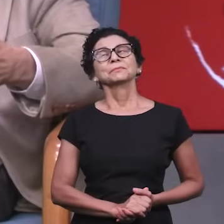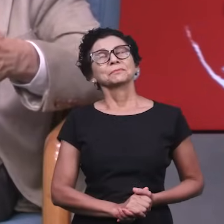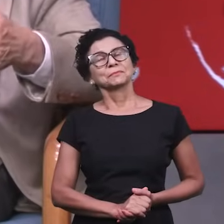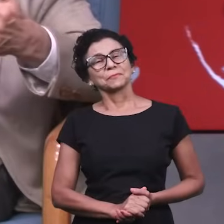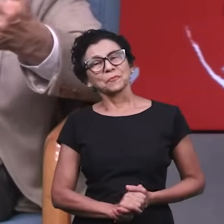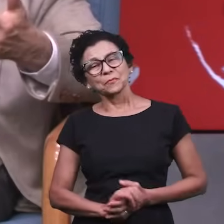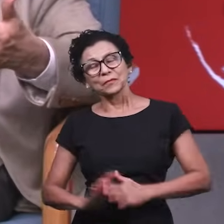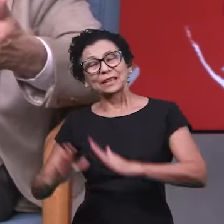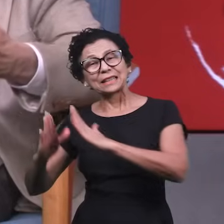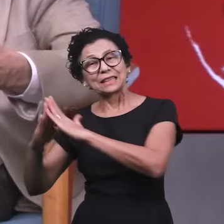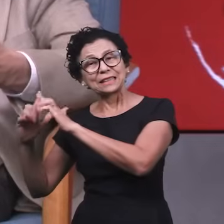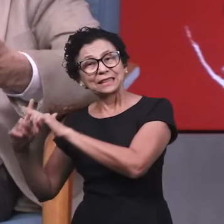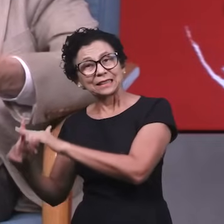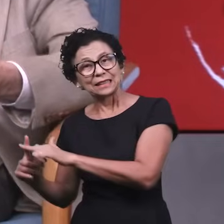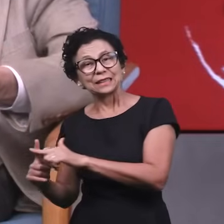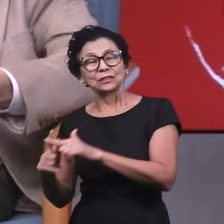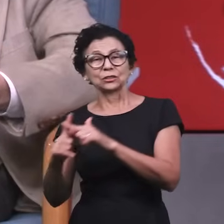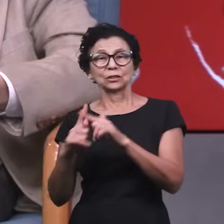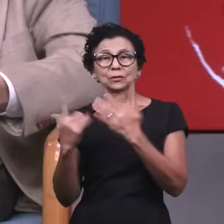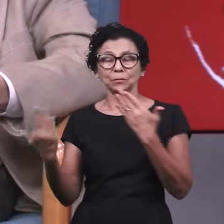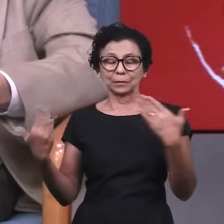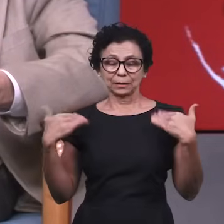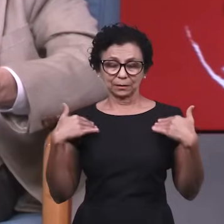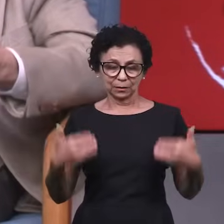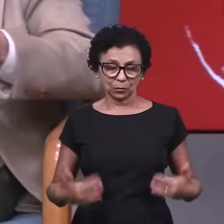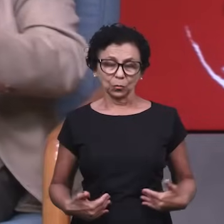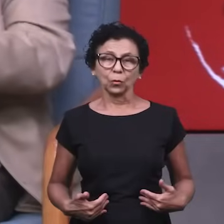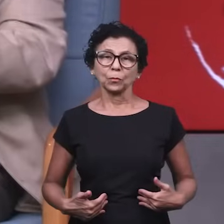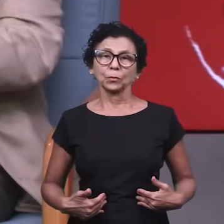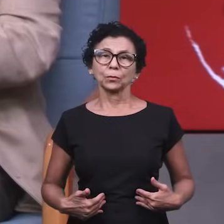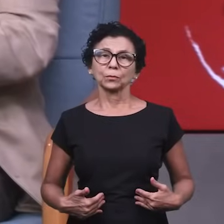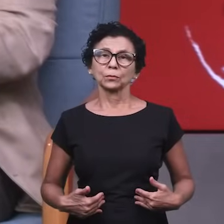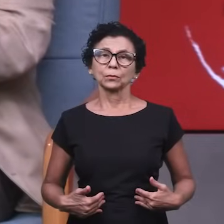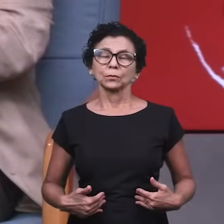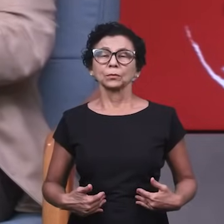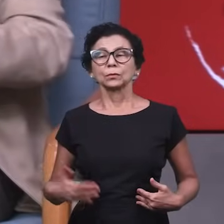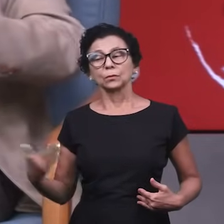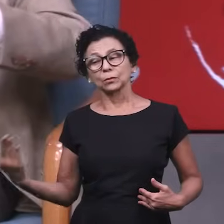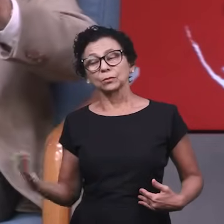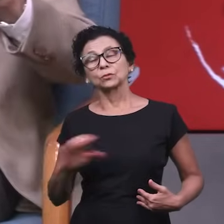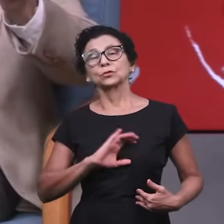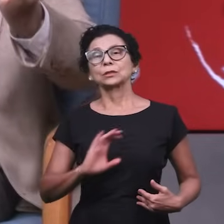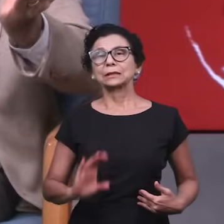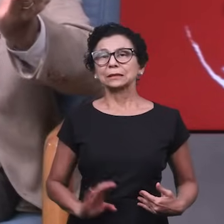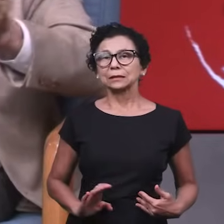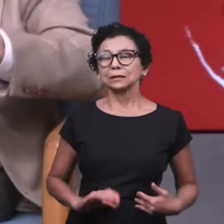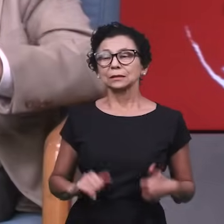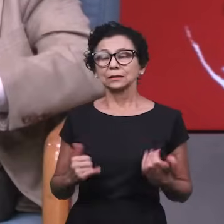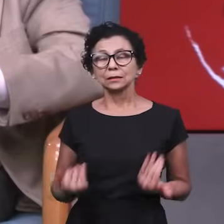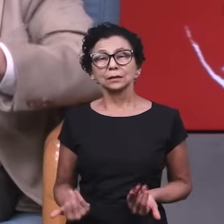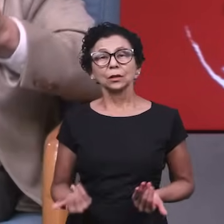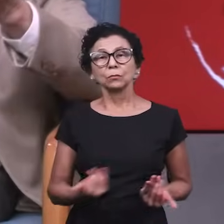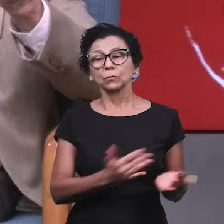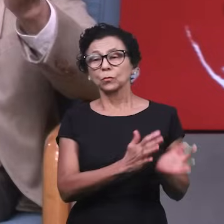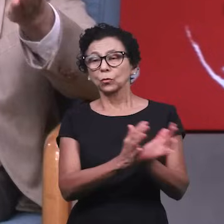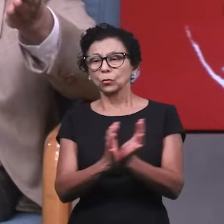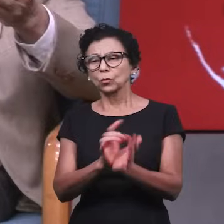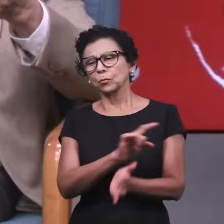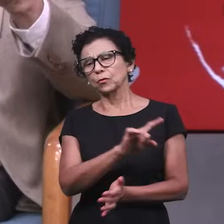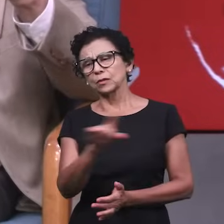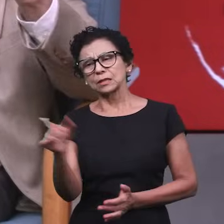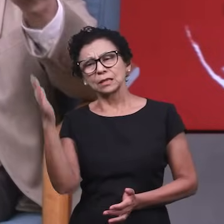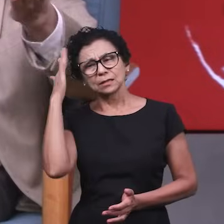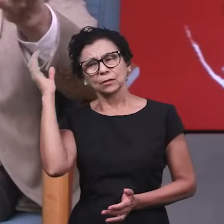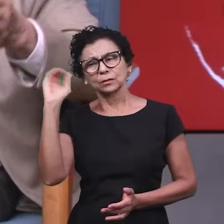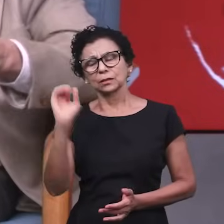do corpo, temos que funcionar como parte do corpo. E ele diz assim: por causa disso, por não entender isso, há entre vós